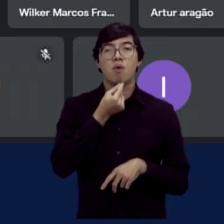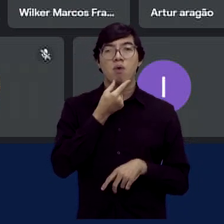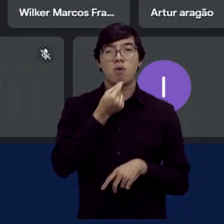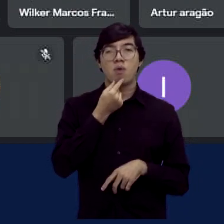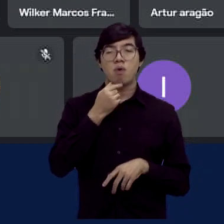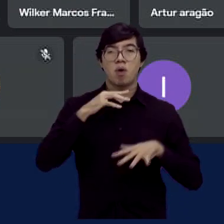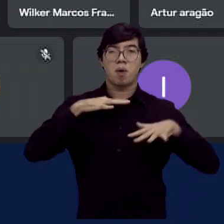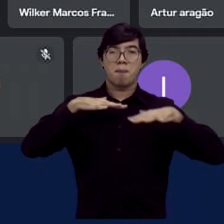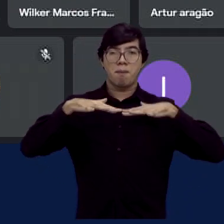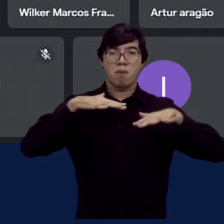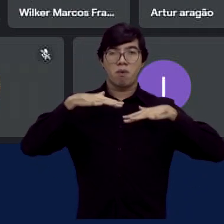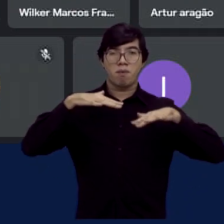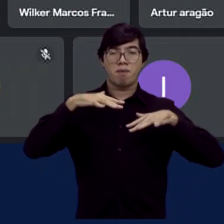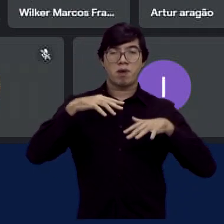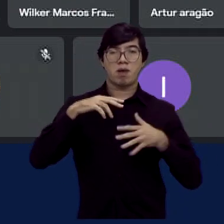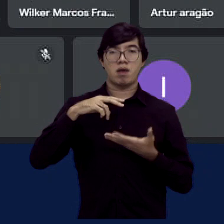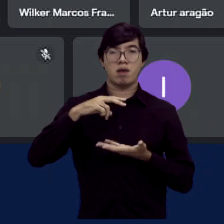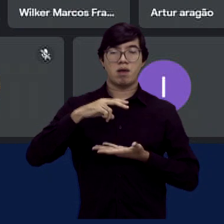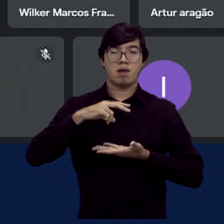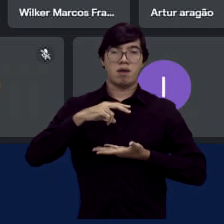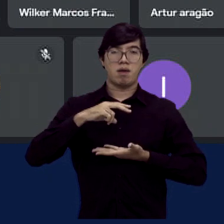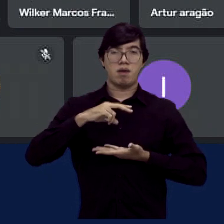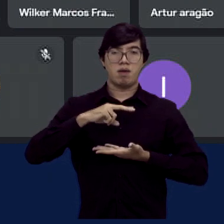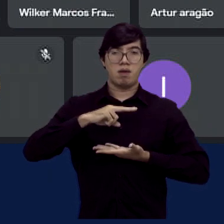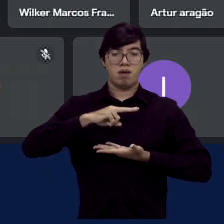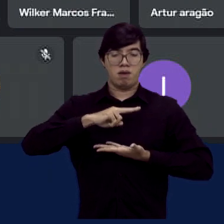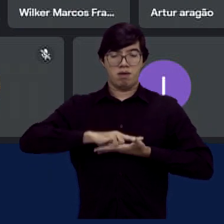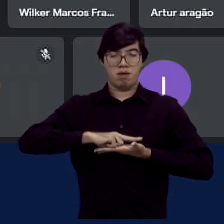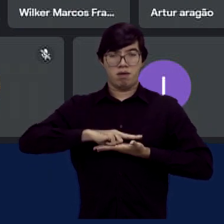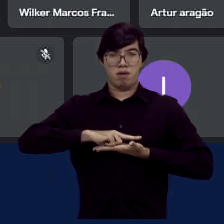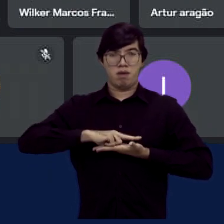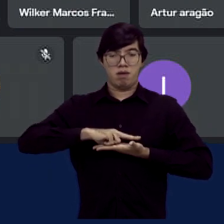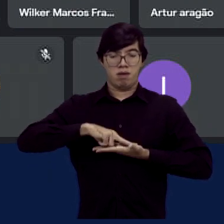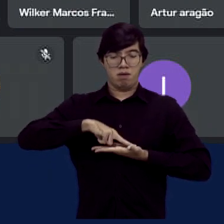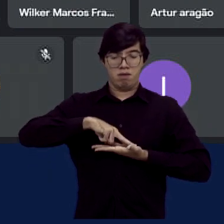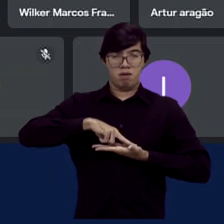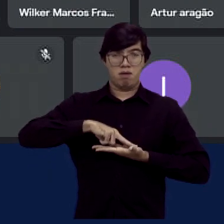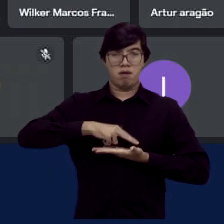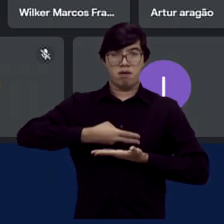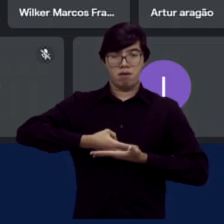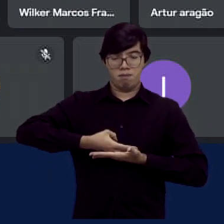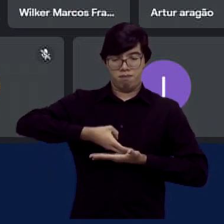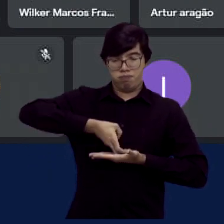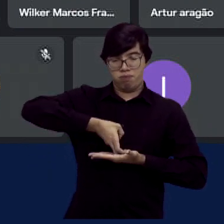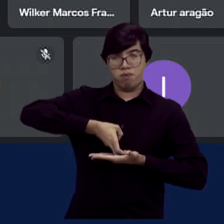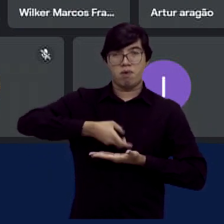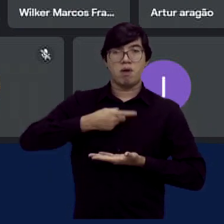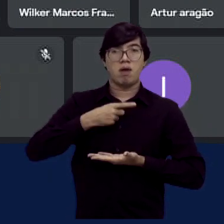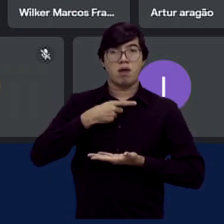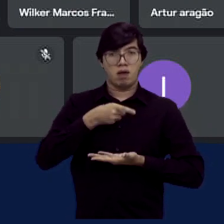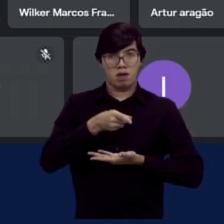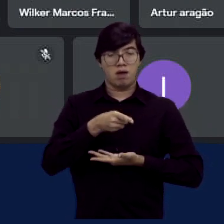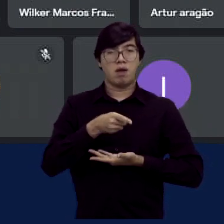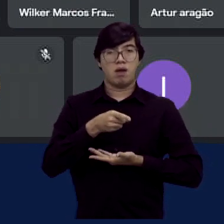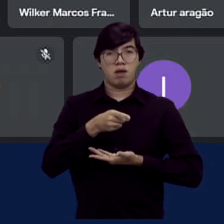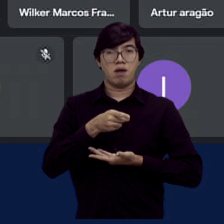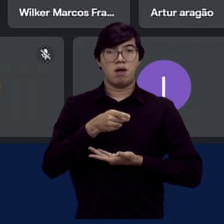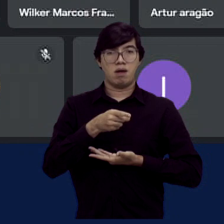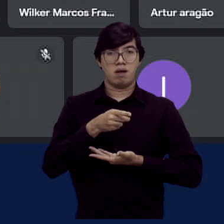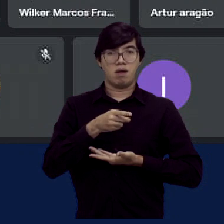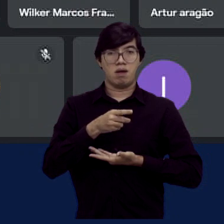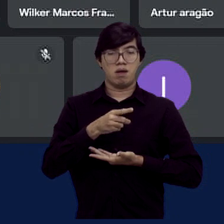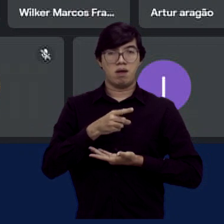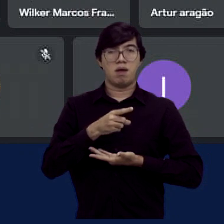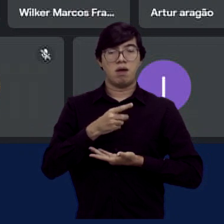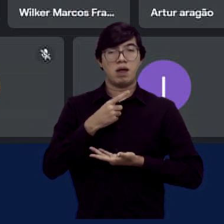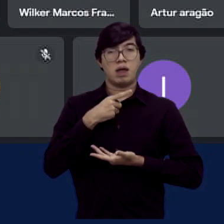ele está deitado, e depois ele se erga, a seta é para facilitar essa leitura, mas isso é uma história em quadrinhos.